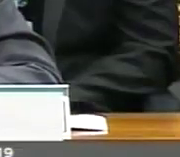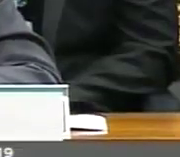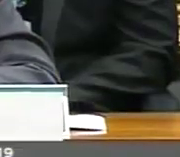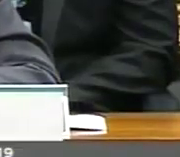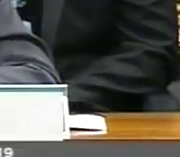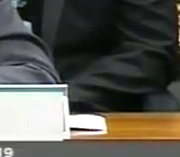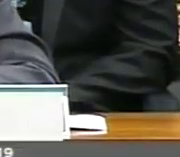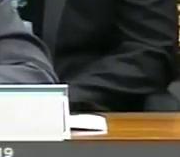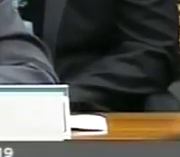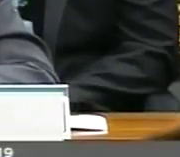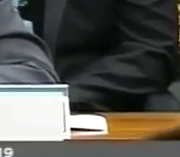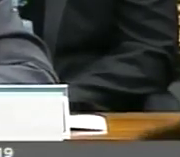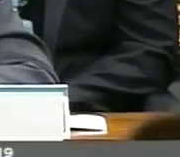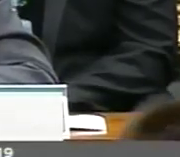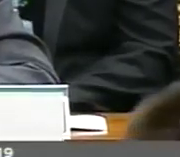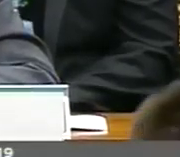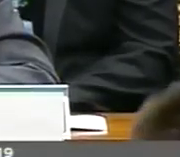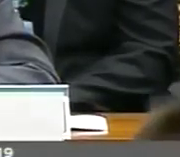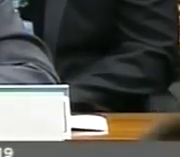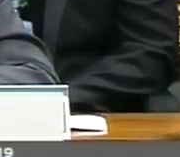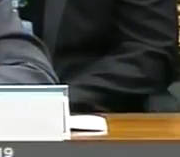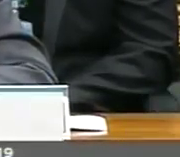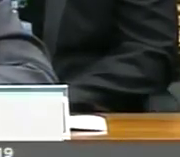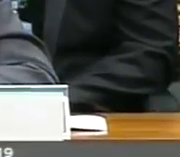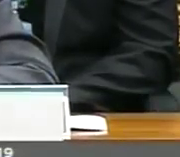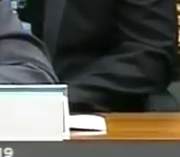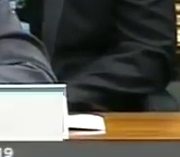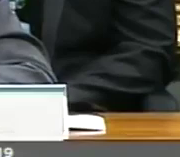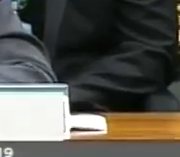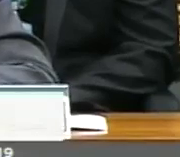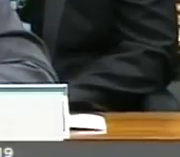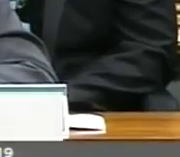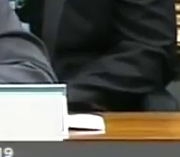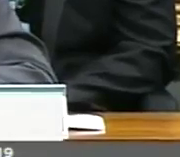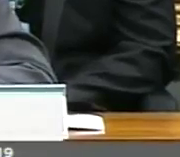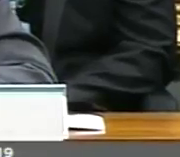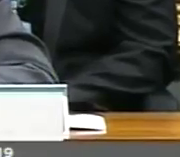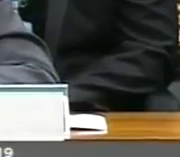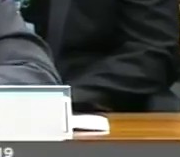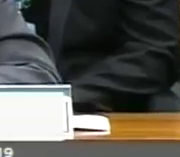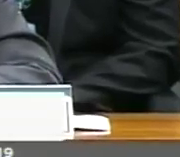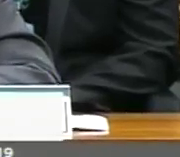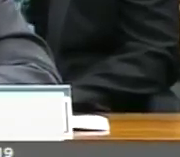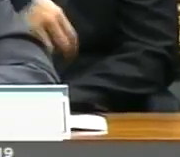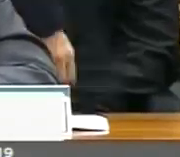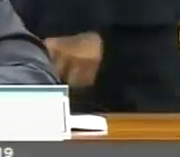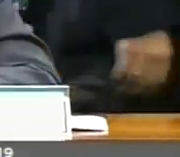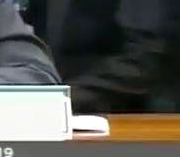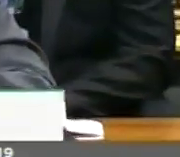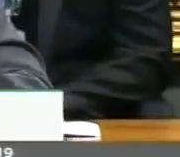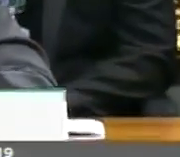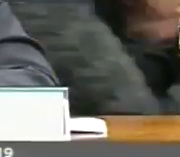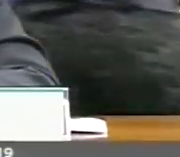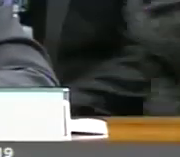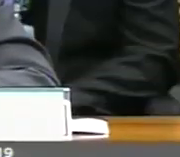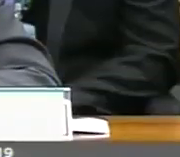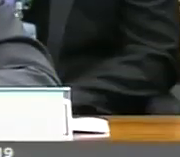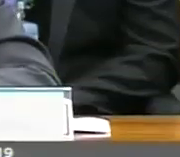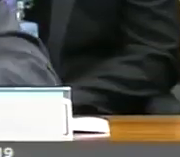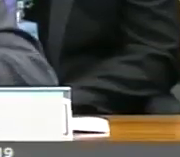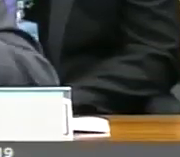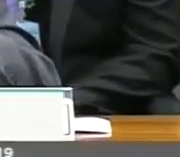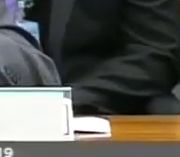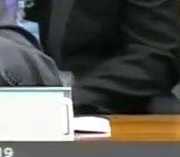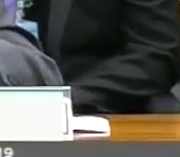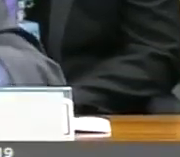funções. Devemos apenas analisar se há justificativas jurídicas e políticas para autorizar a instauração do